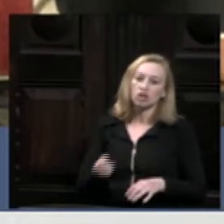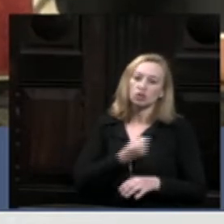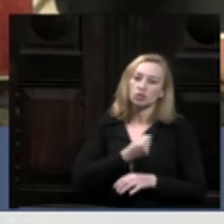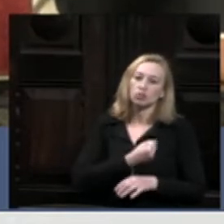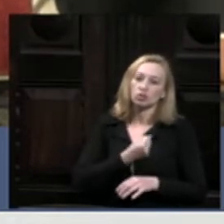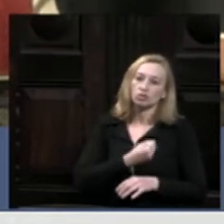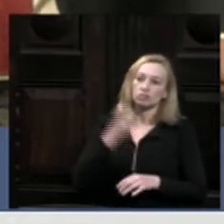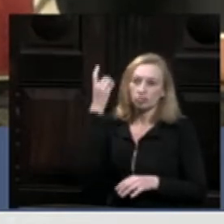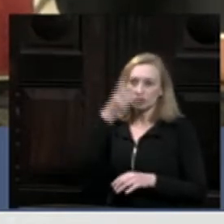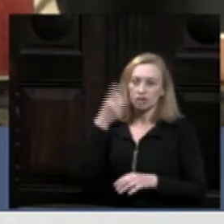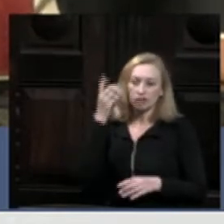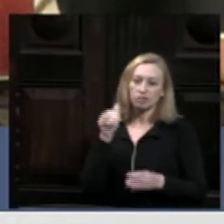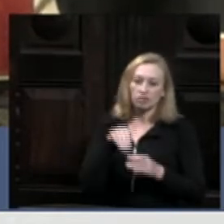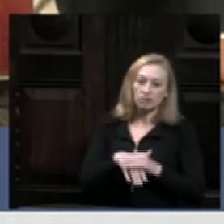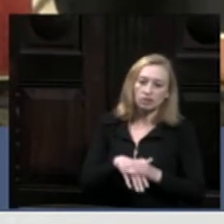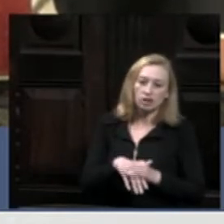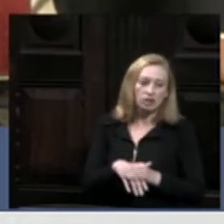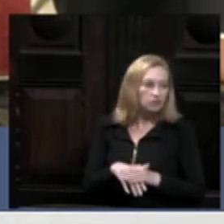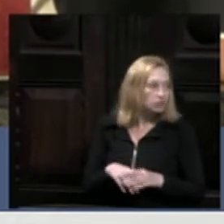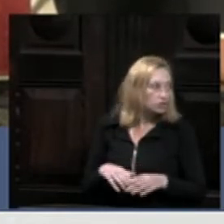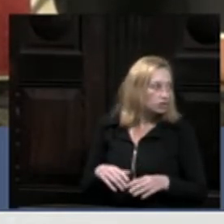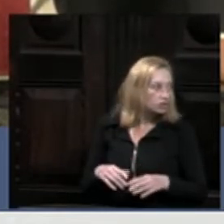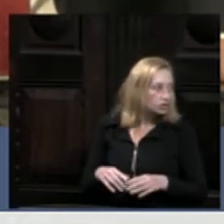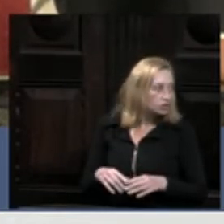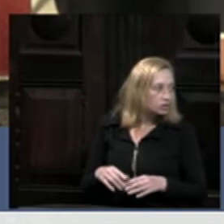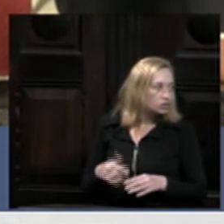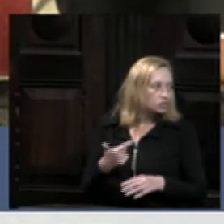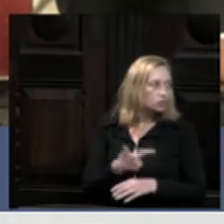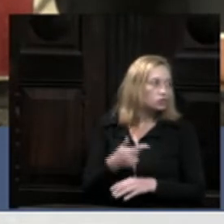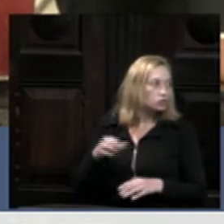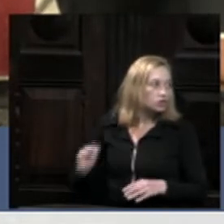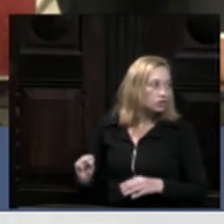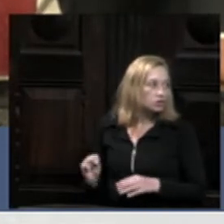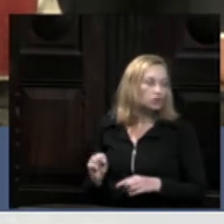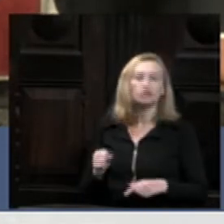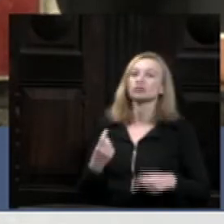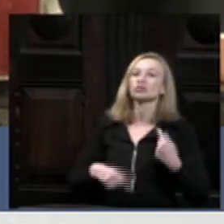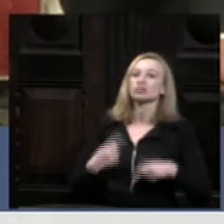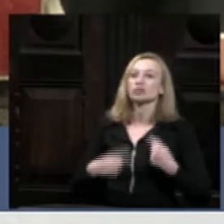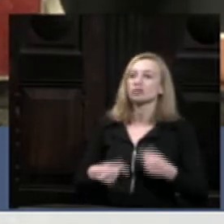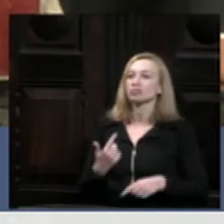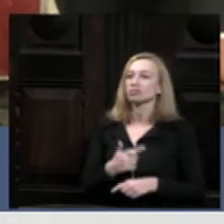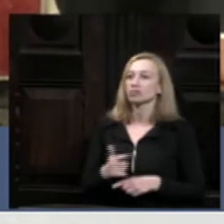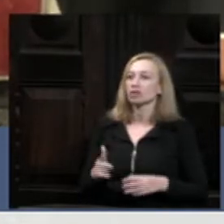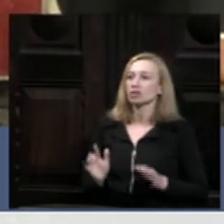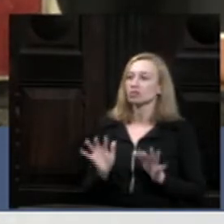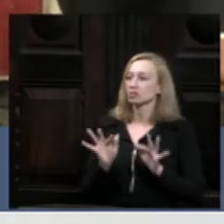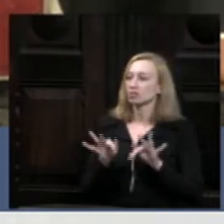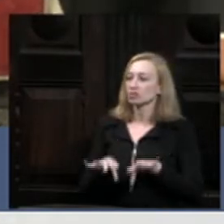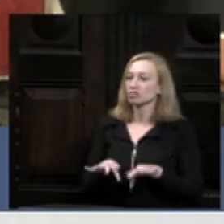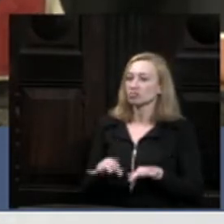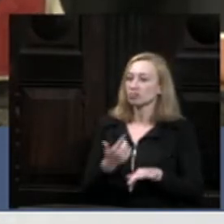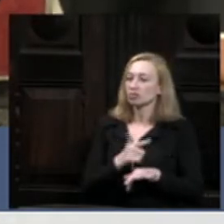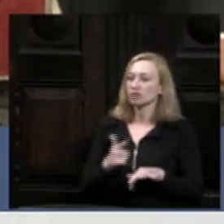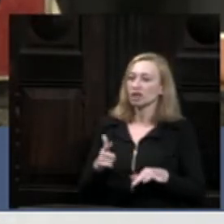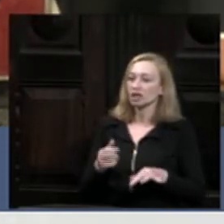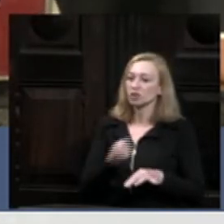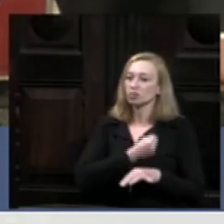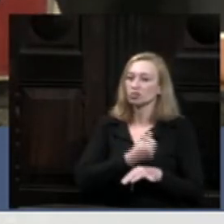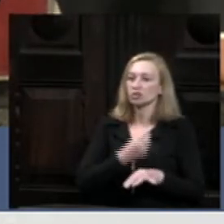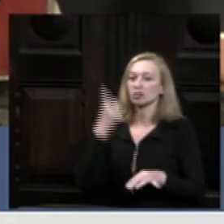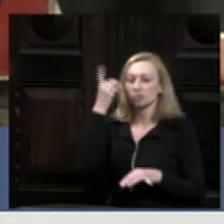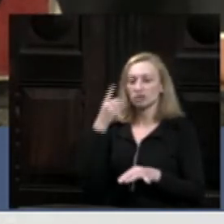deliberação. Indicação legislativa 267 de 2018, de autoria do deputado Benedito Alves. Em discussão, não havendo que queira discutir, encerra a discussão, não há quórum para